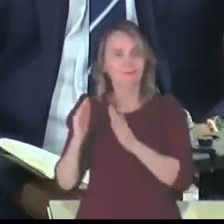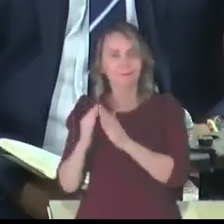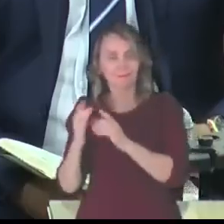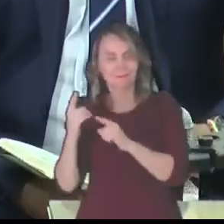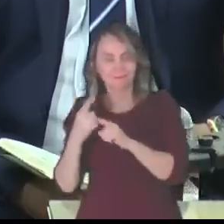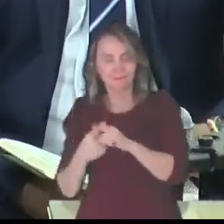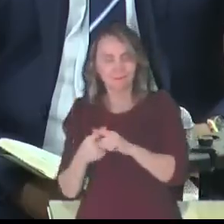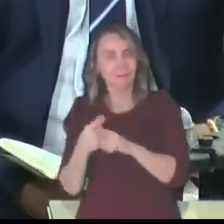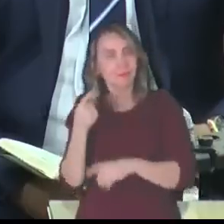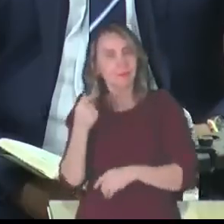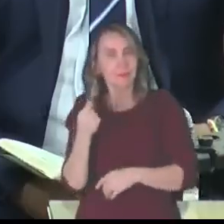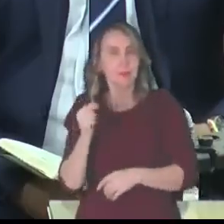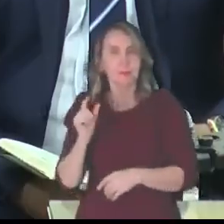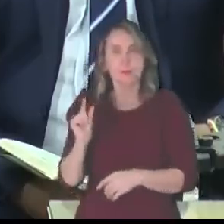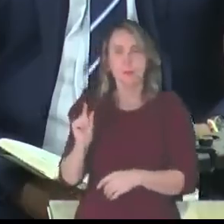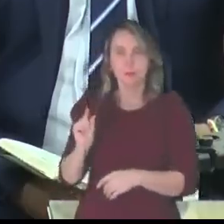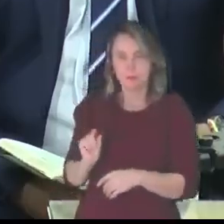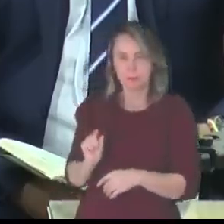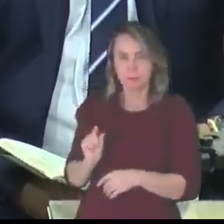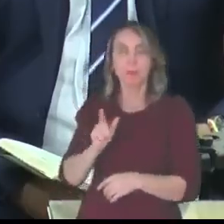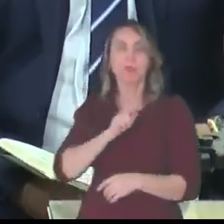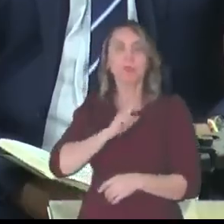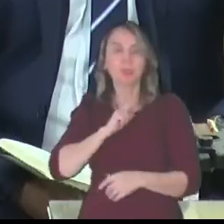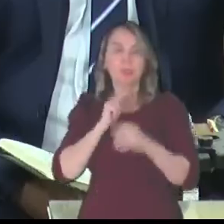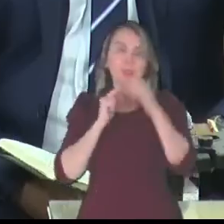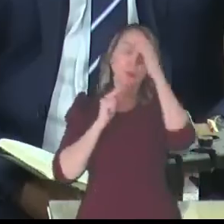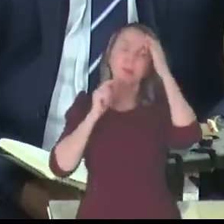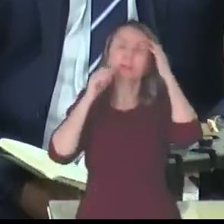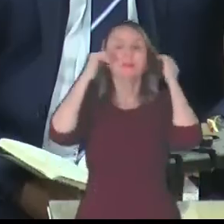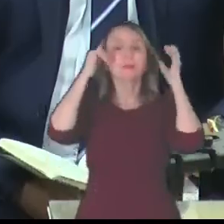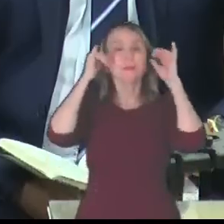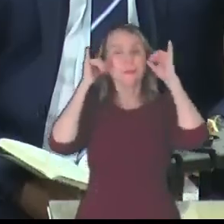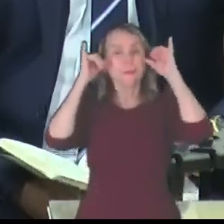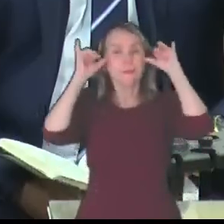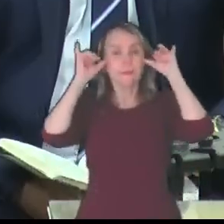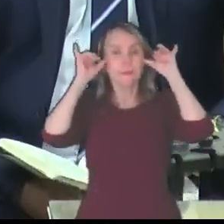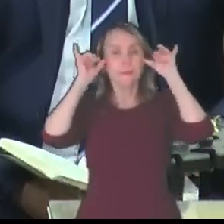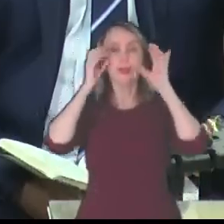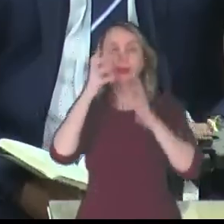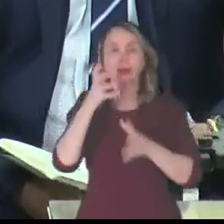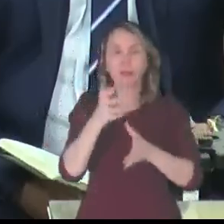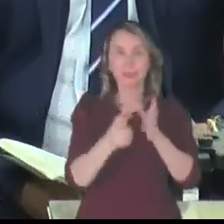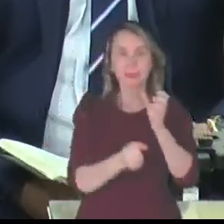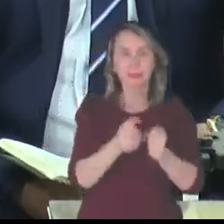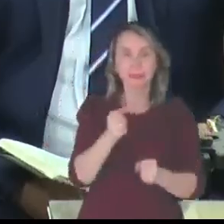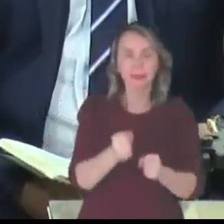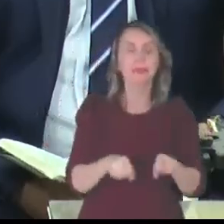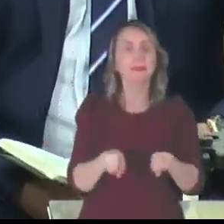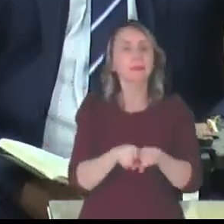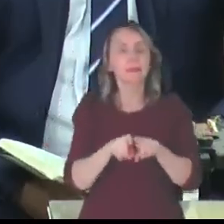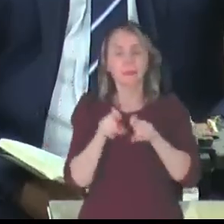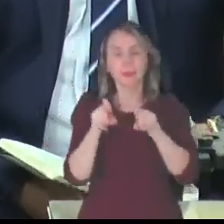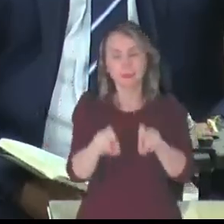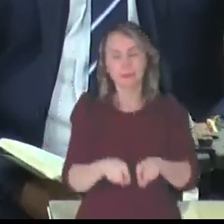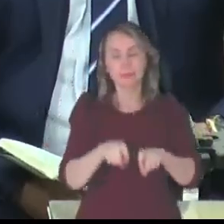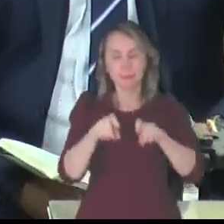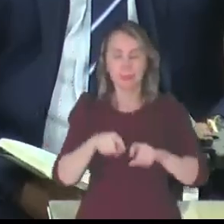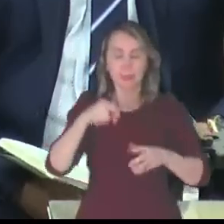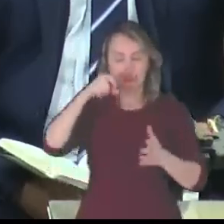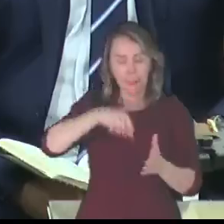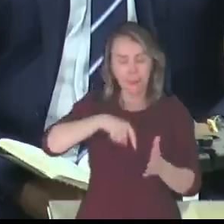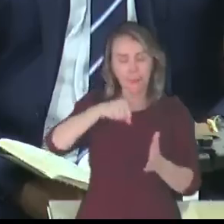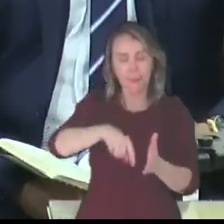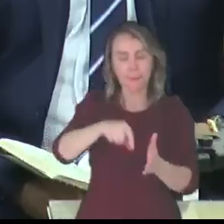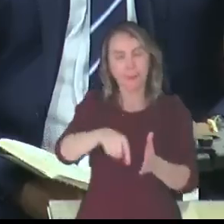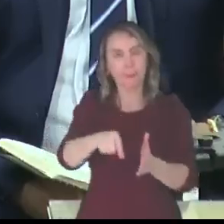eles tinham que criar umas vaquinhas para dar o leite para criar as crianças eles tinham que plantar roça porque as ofertas